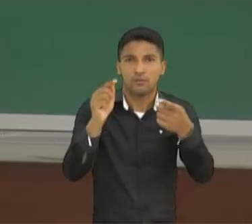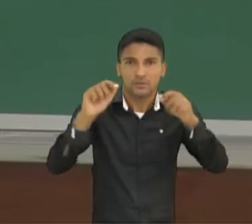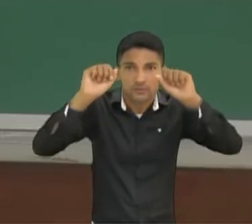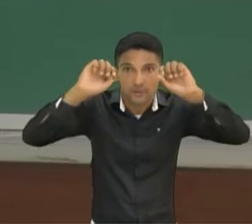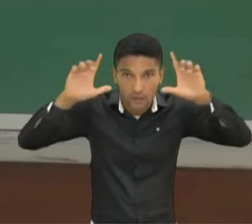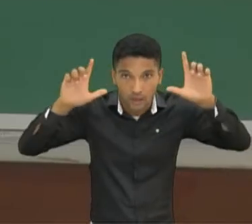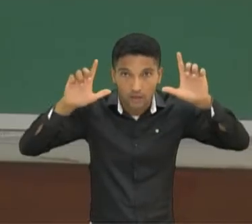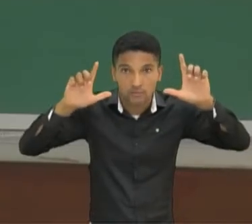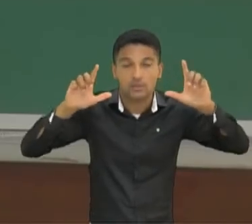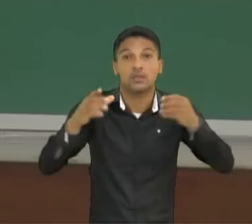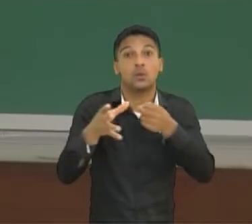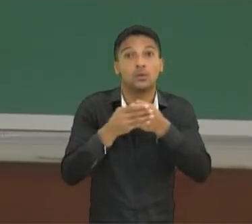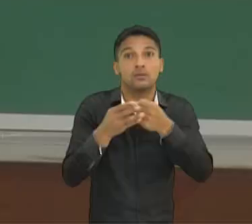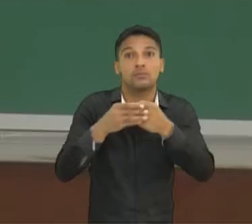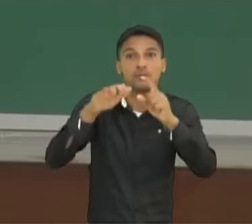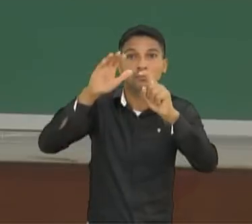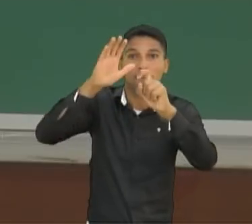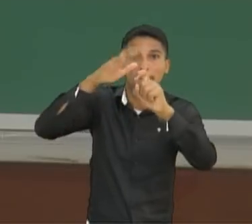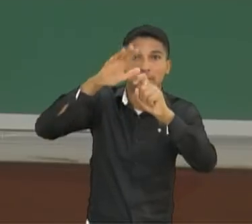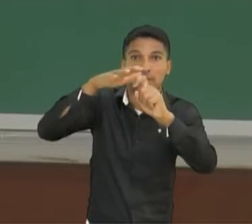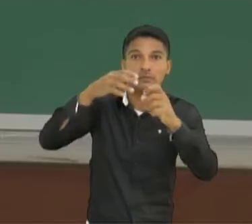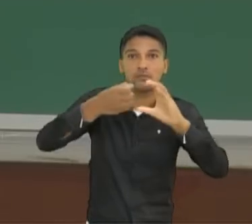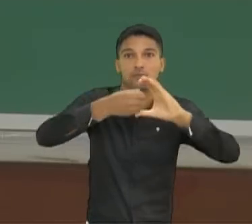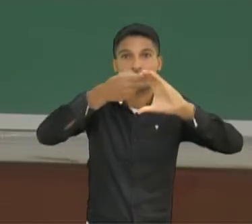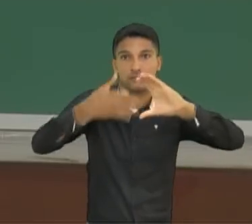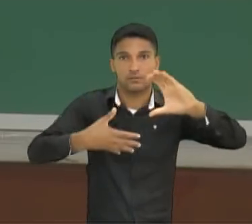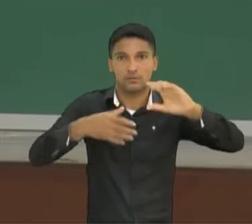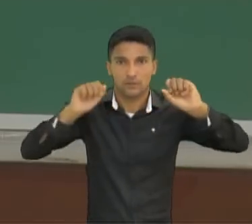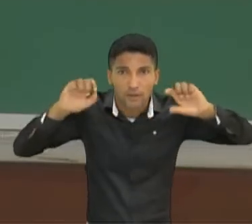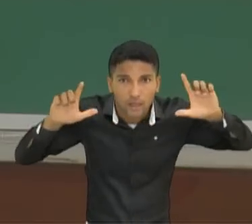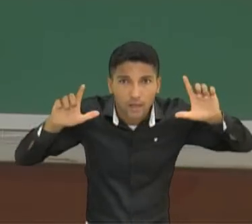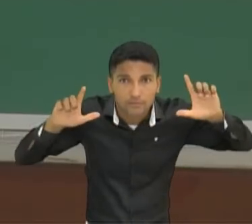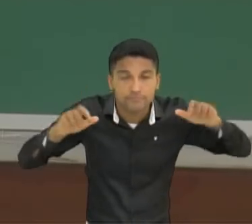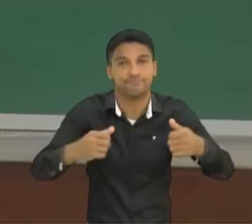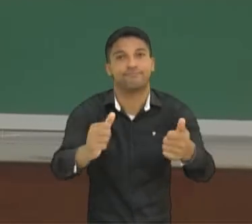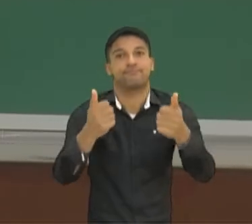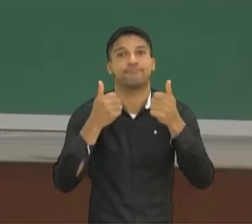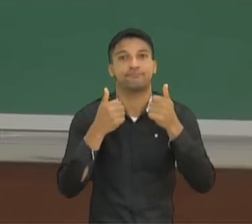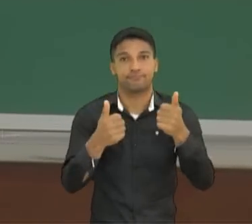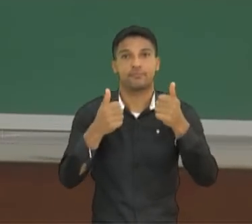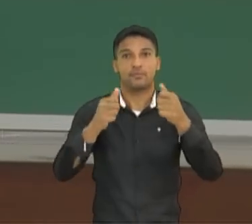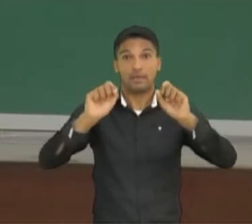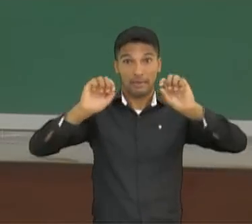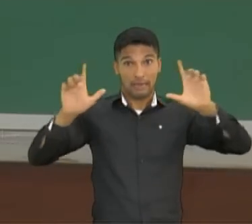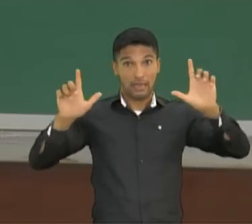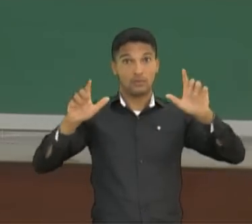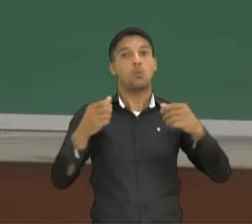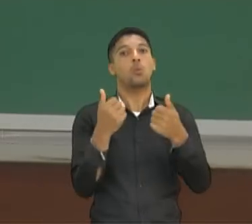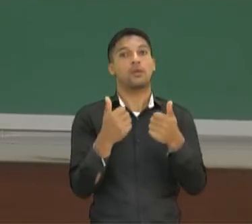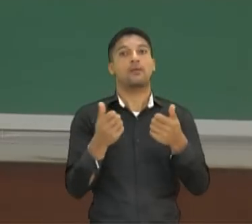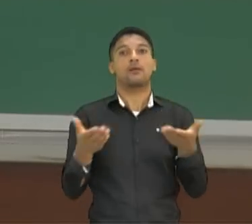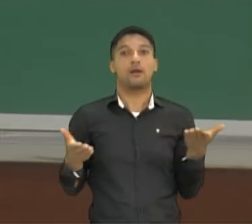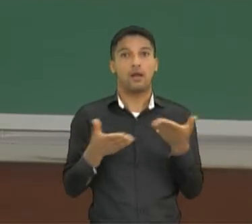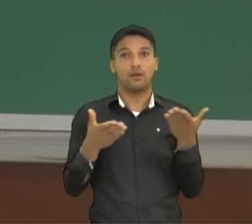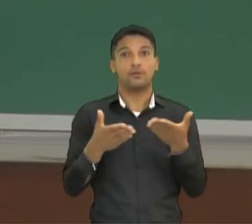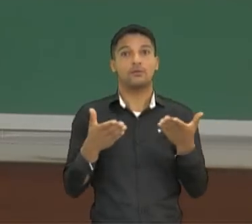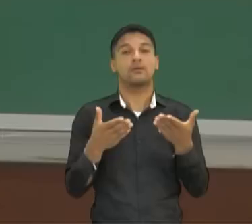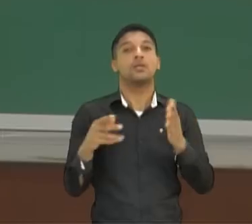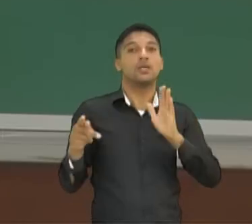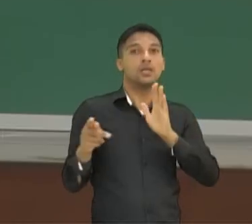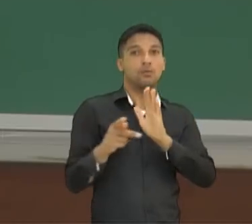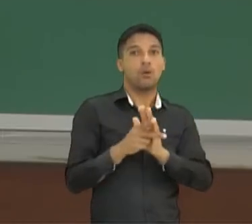mítico, né? Beleza? Então, vamos lá. Então, a partir deste momento, a gente vai começar a ver uma outra forma